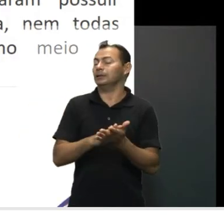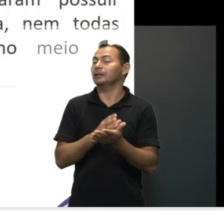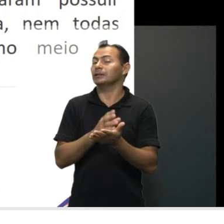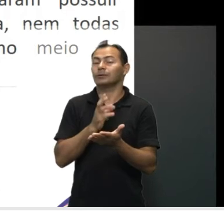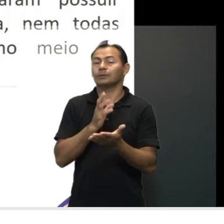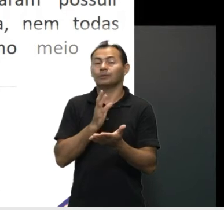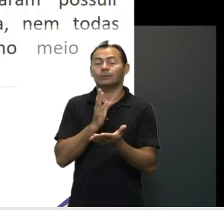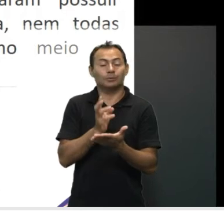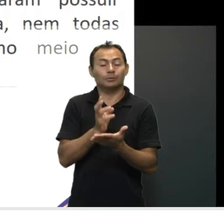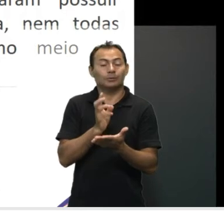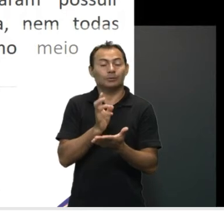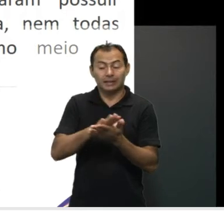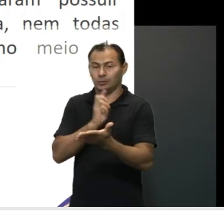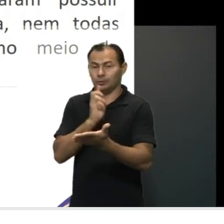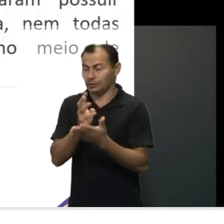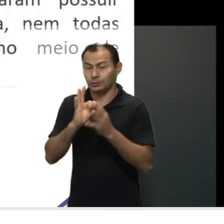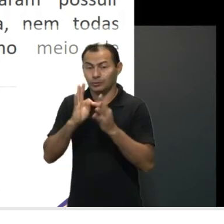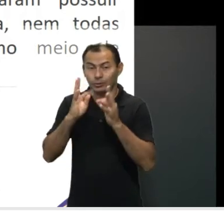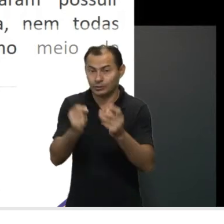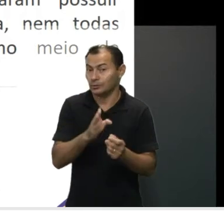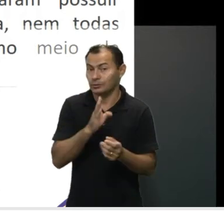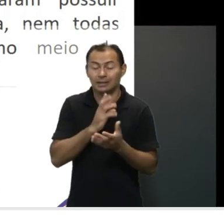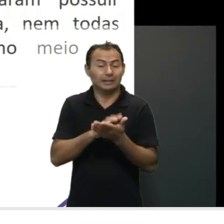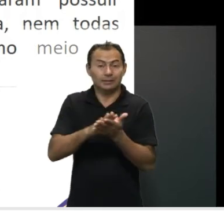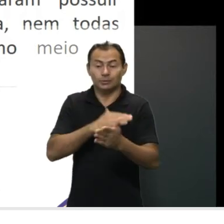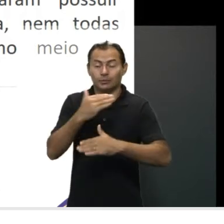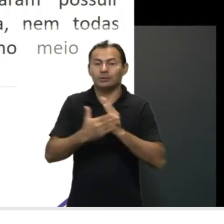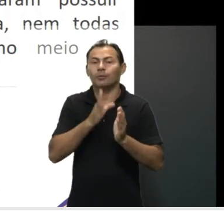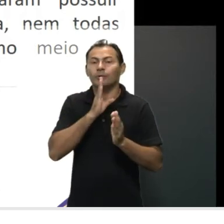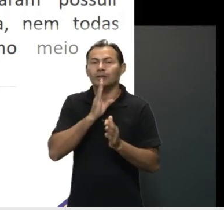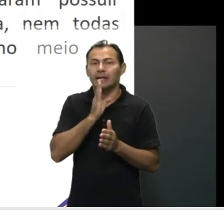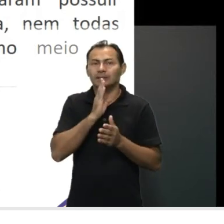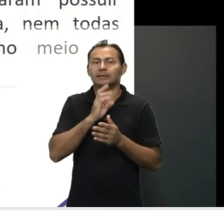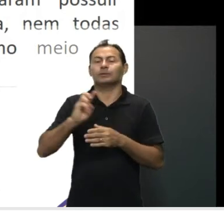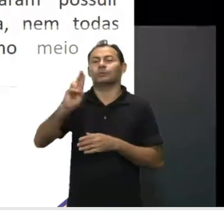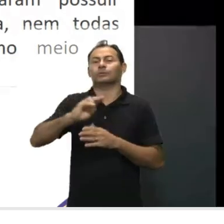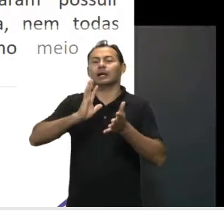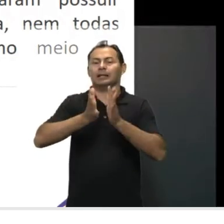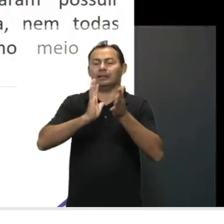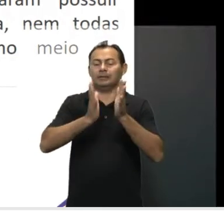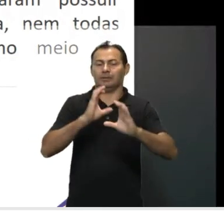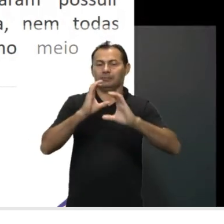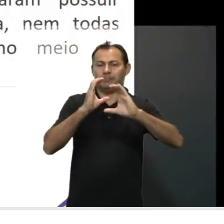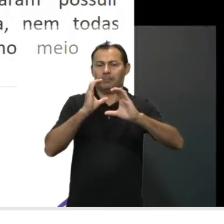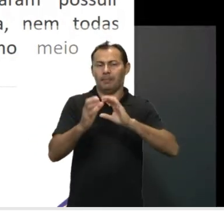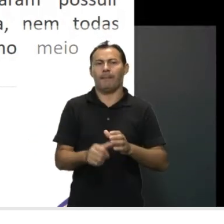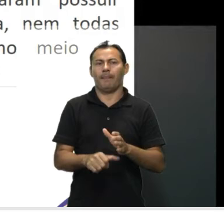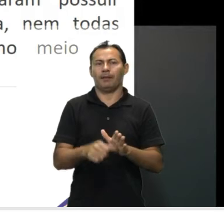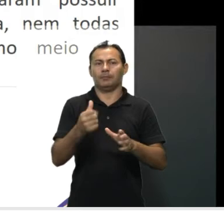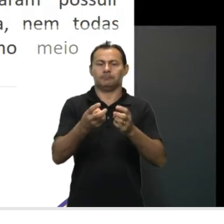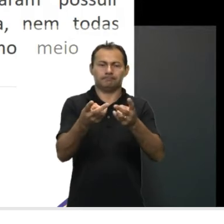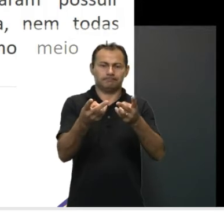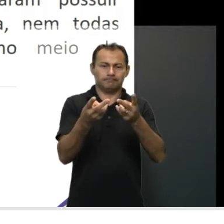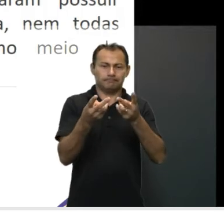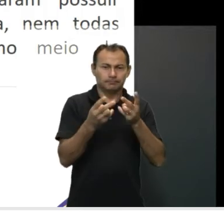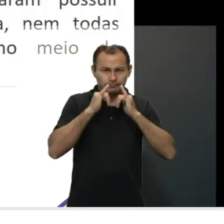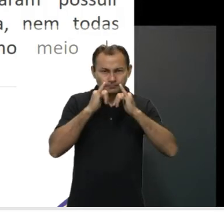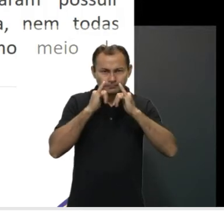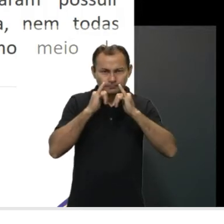Libras como meio de comunicação. Nesse primeiro momento, o convite ao estudo é já para trazer uma informação para